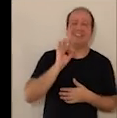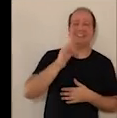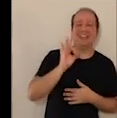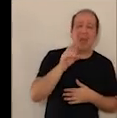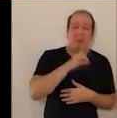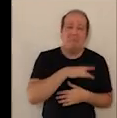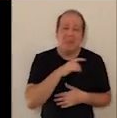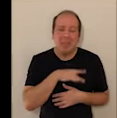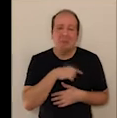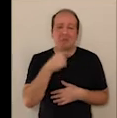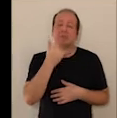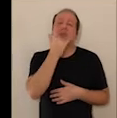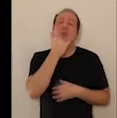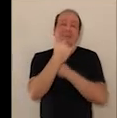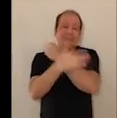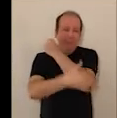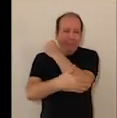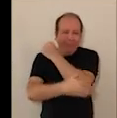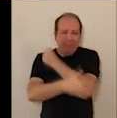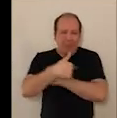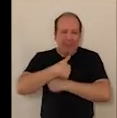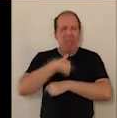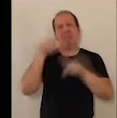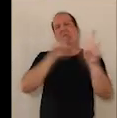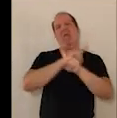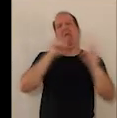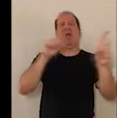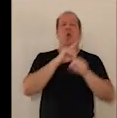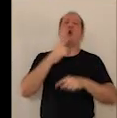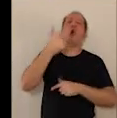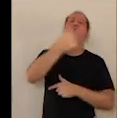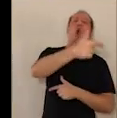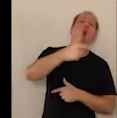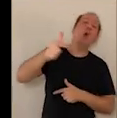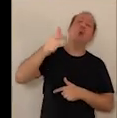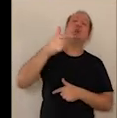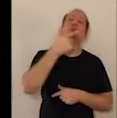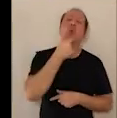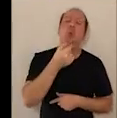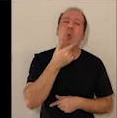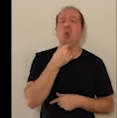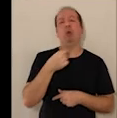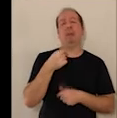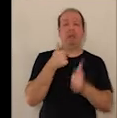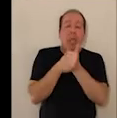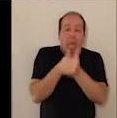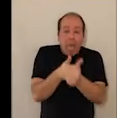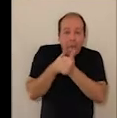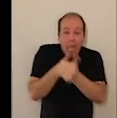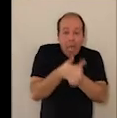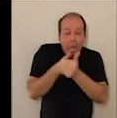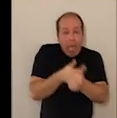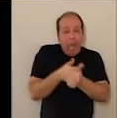Ciumento eu? Deveria conhecer outros homens que mandam seguir suas mulheres dia